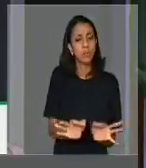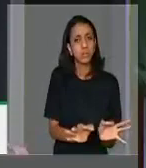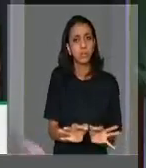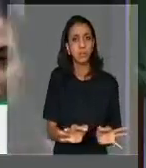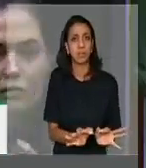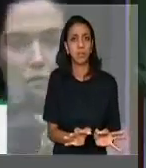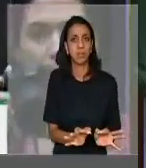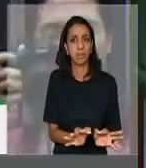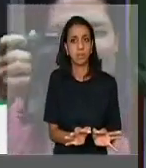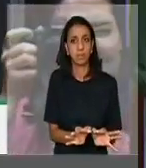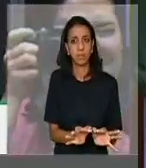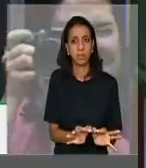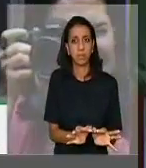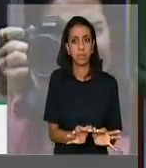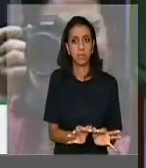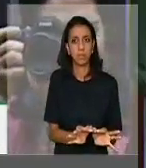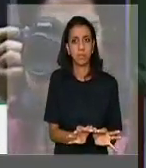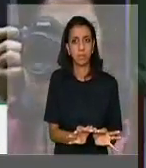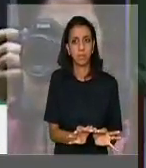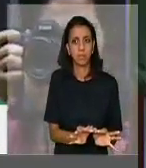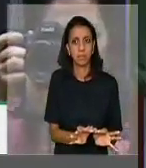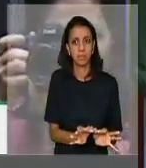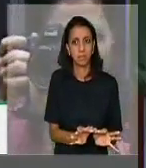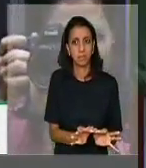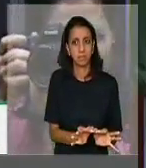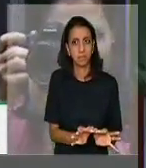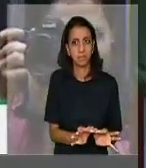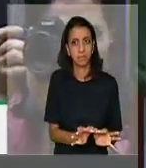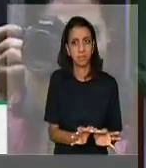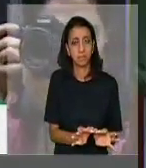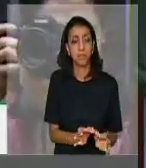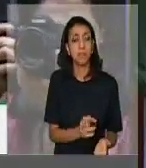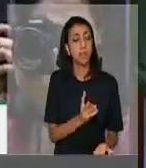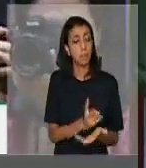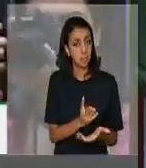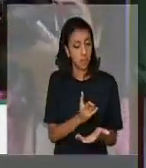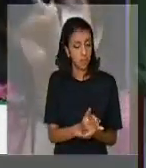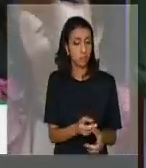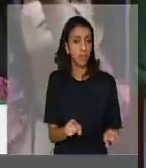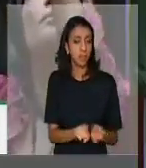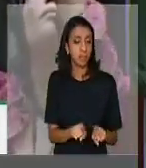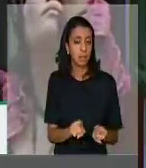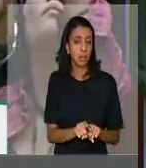apesar do seu generoso e belíssimo impulso inicial,